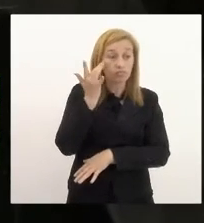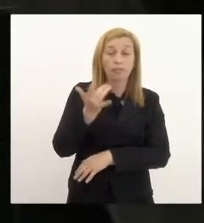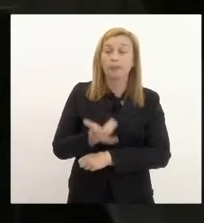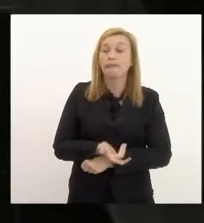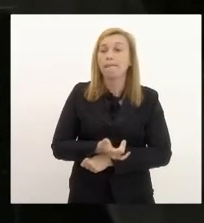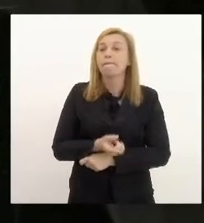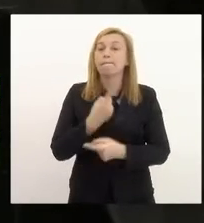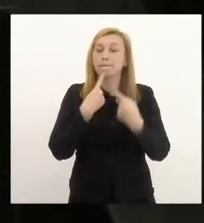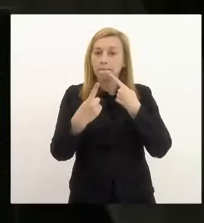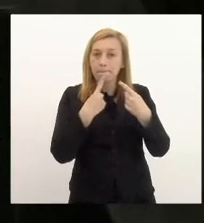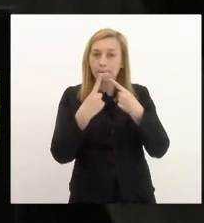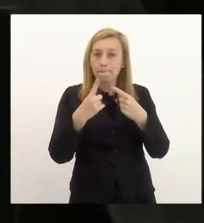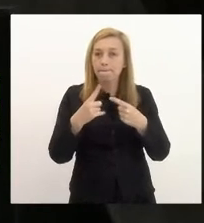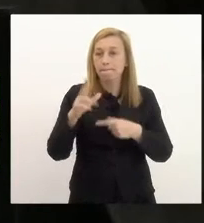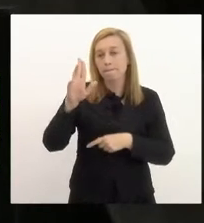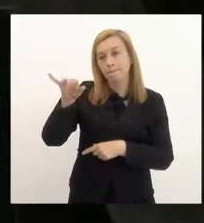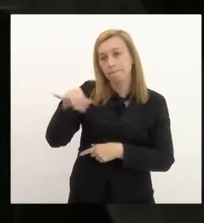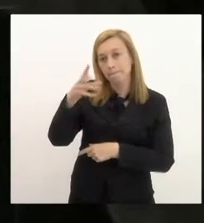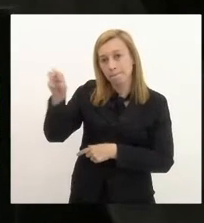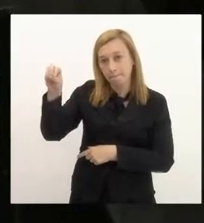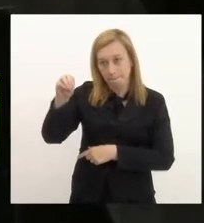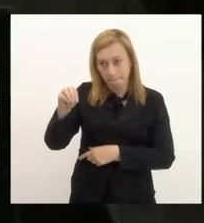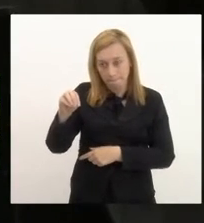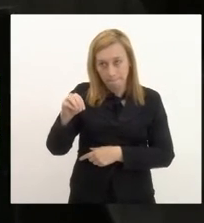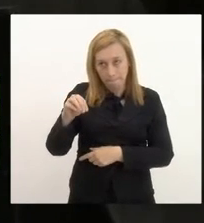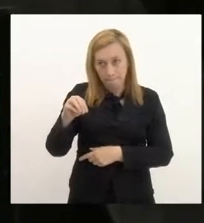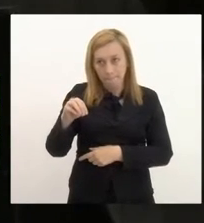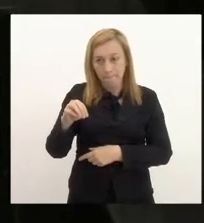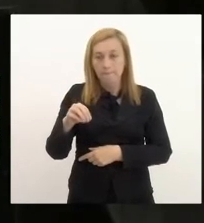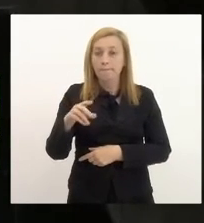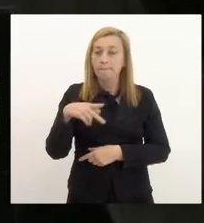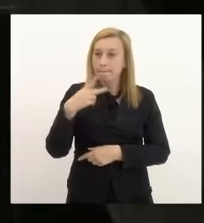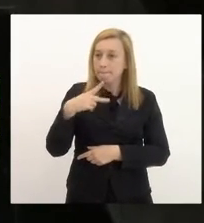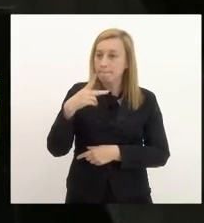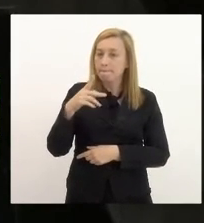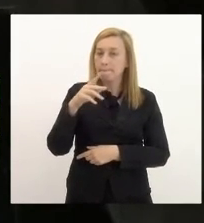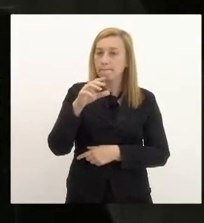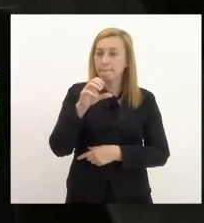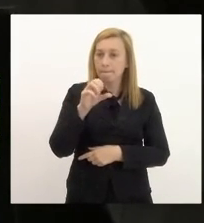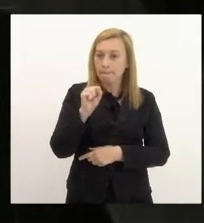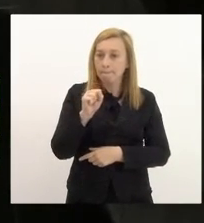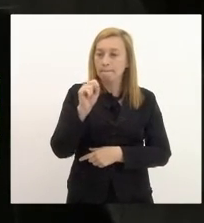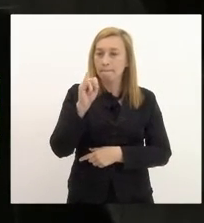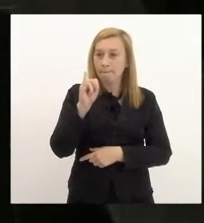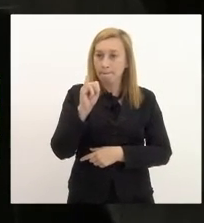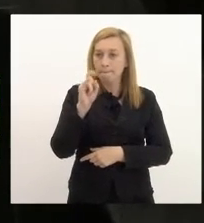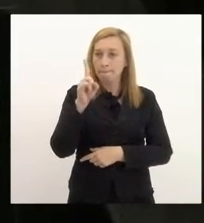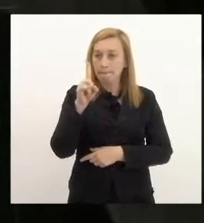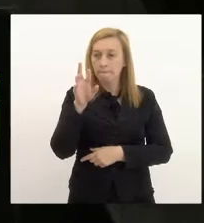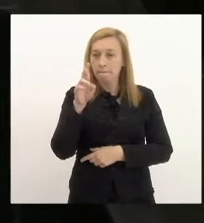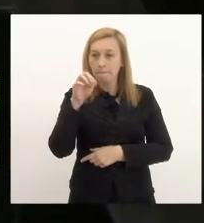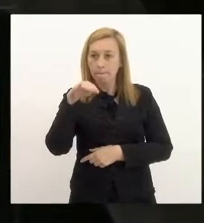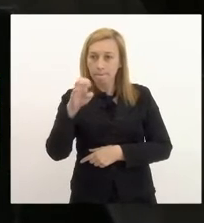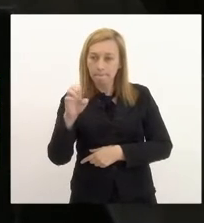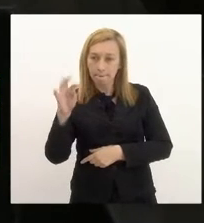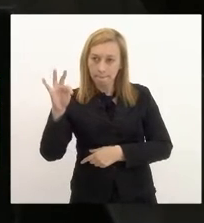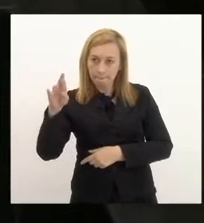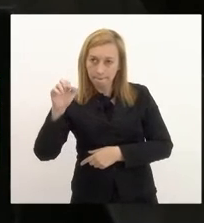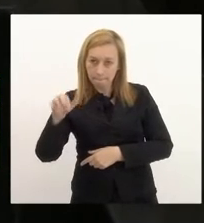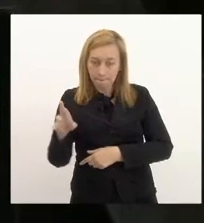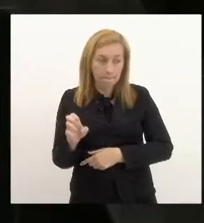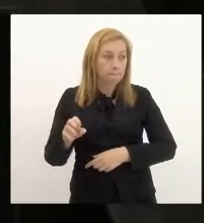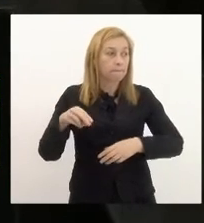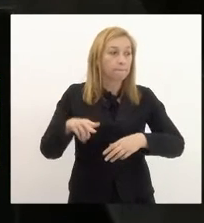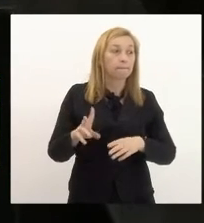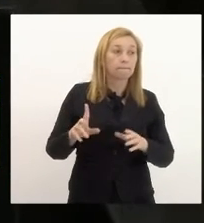que a discussão com a união você senhoria fez menção a síndrome de Estocolmo e eu Entendo e concordo a união tá agindo